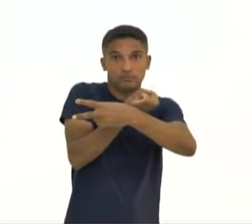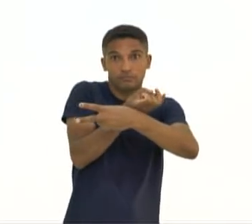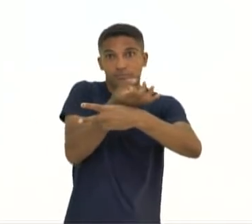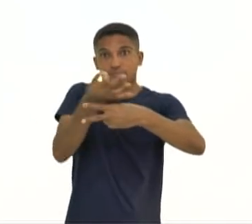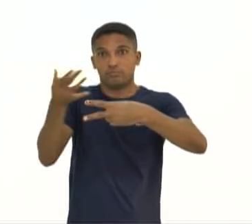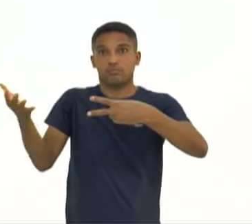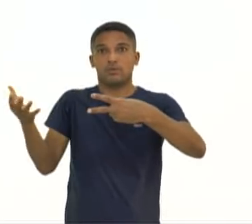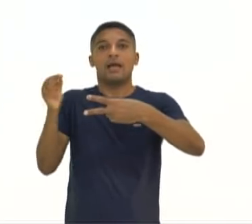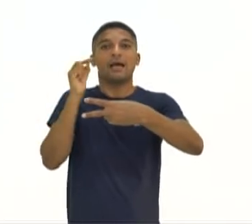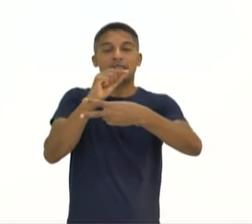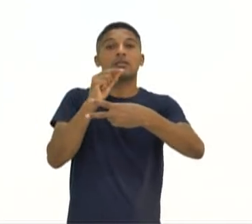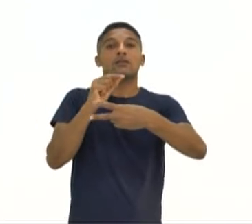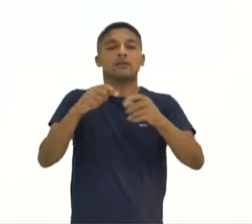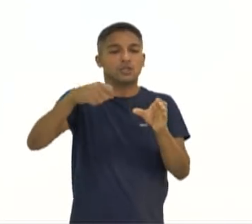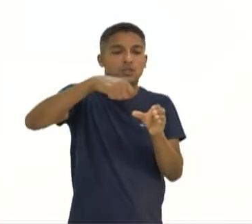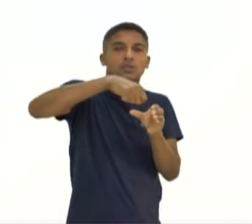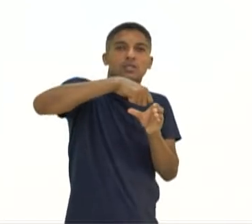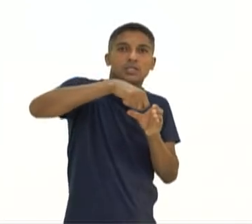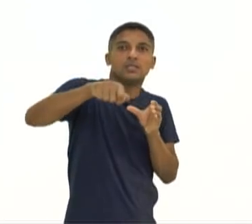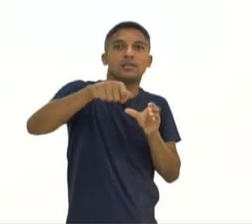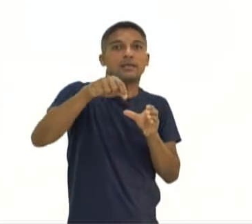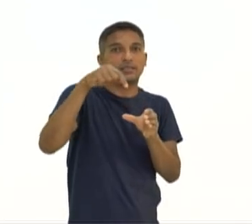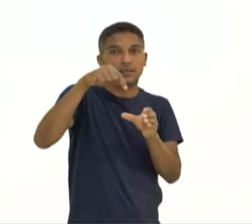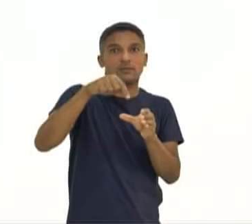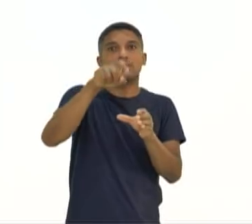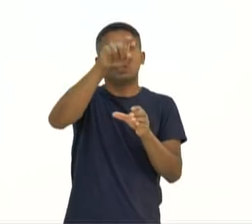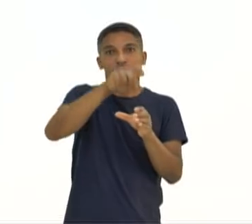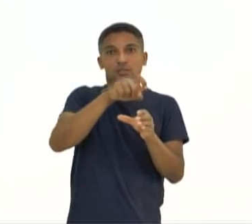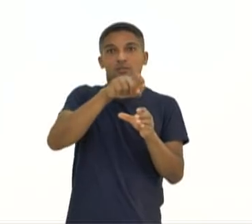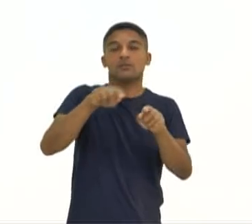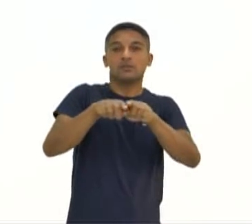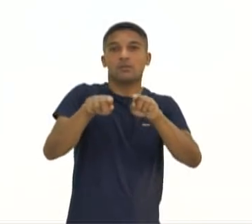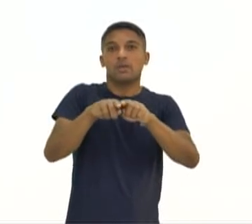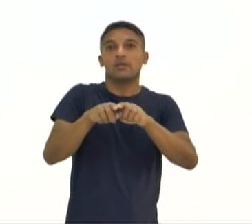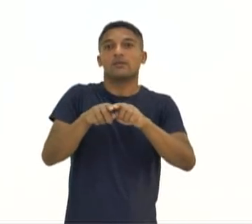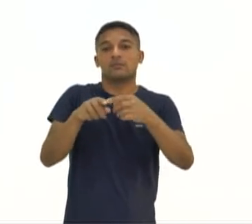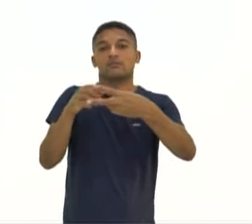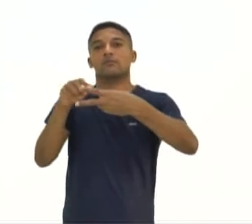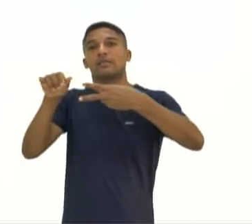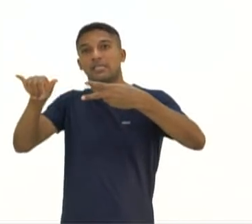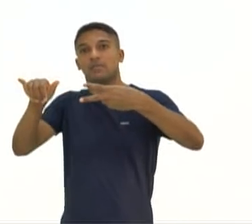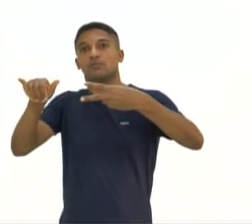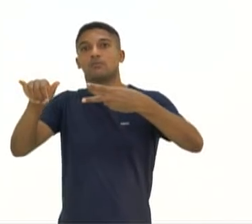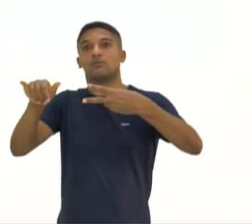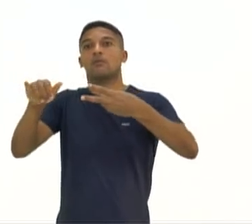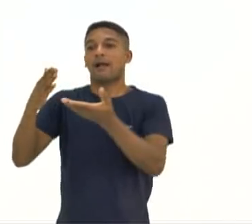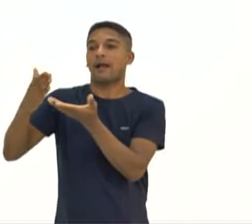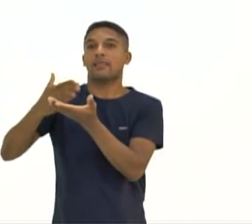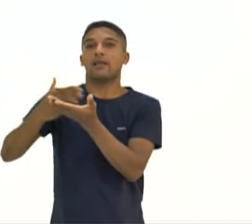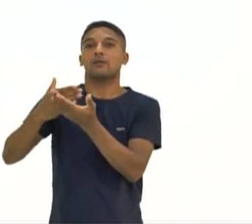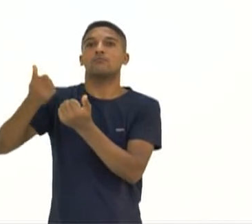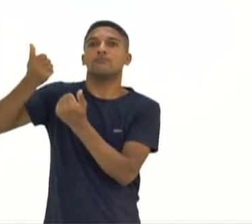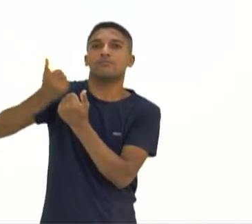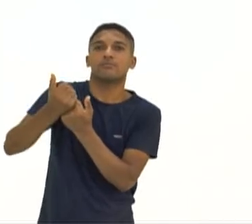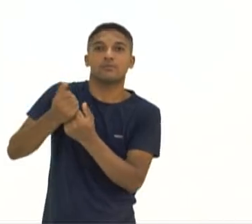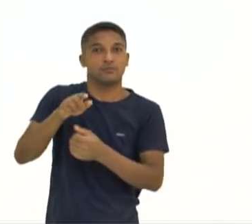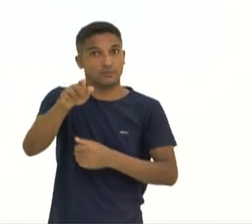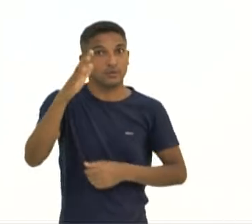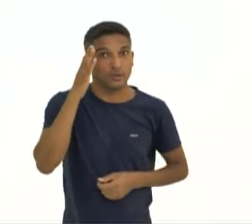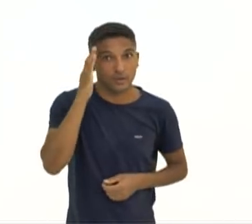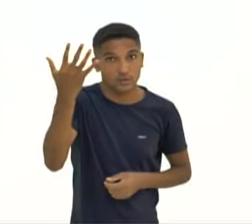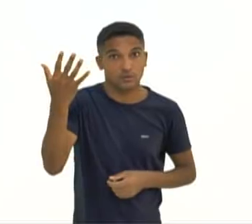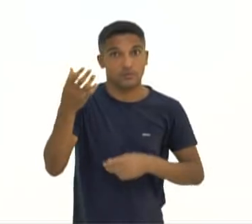de X e qual que é o preço Y do caderno. Então, resolvam lá essa equaçãozinha que nós já